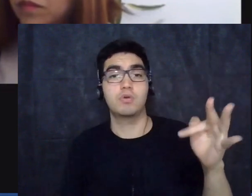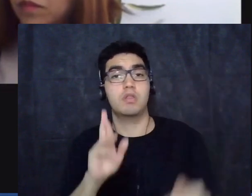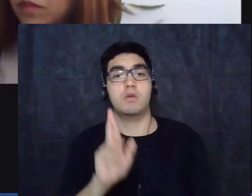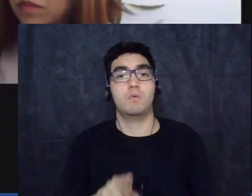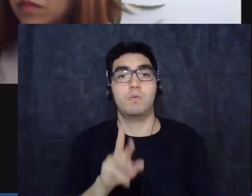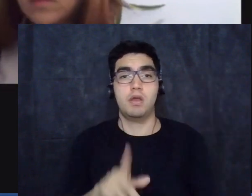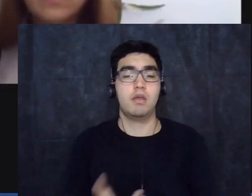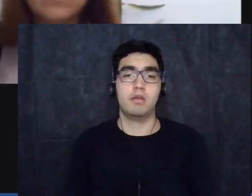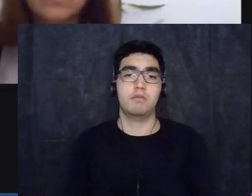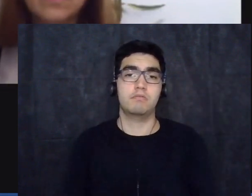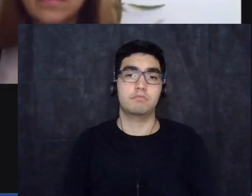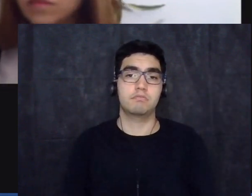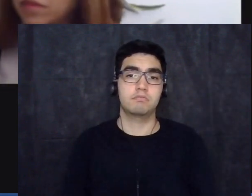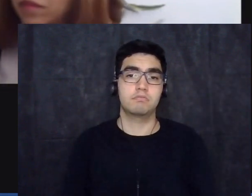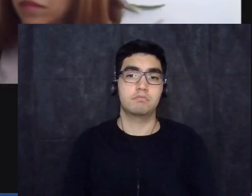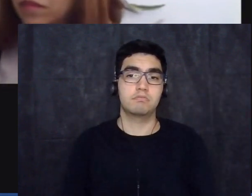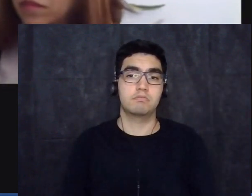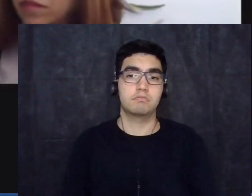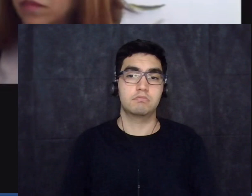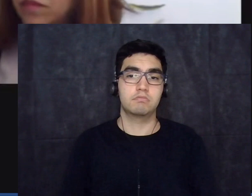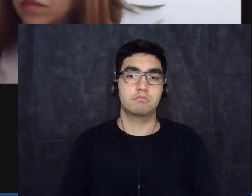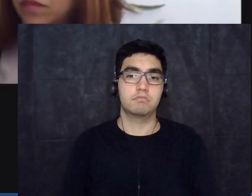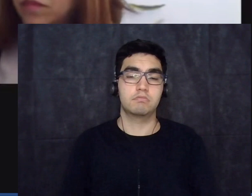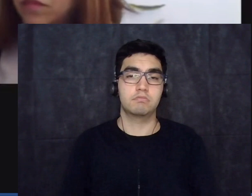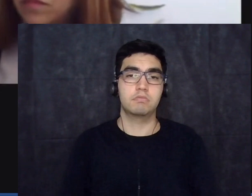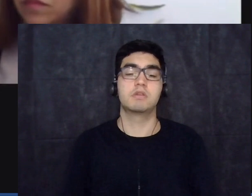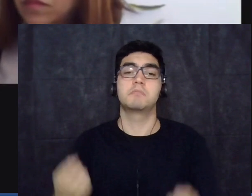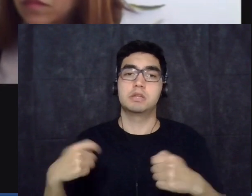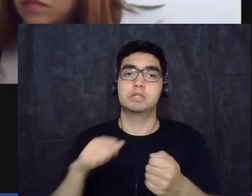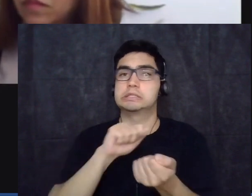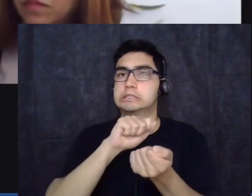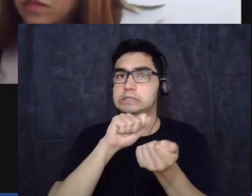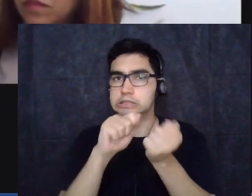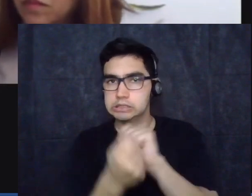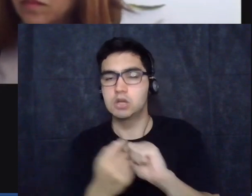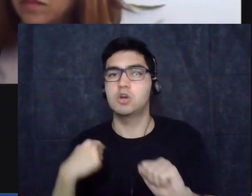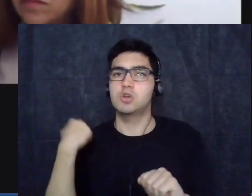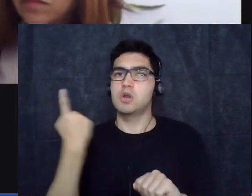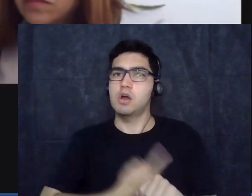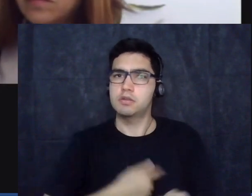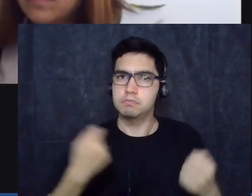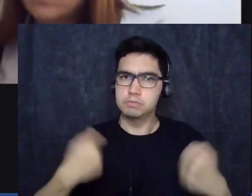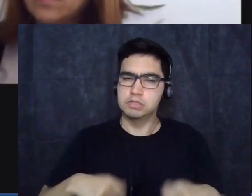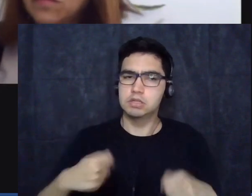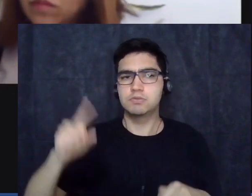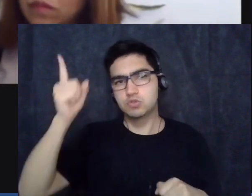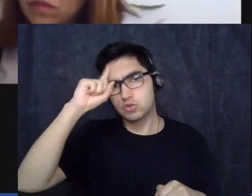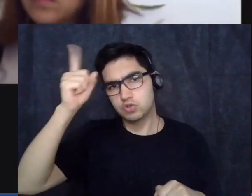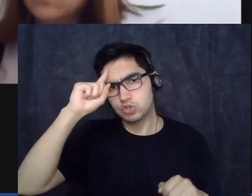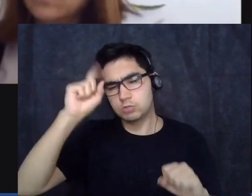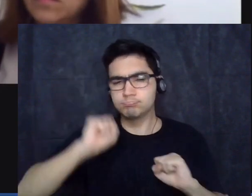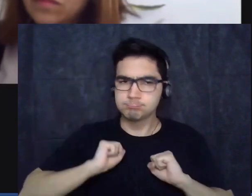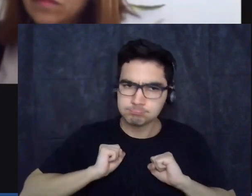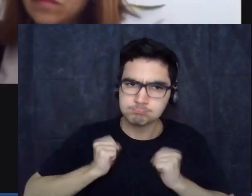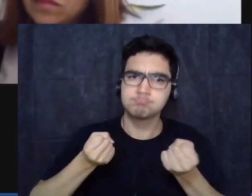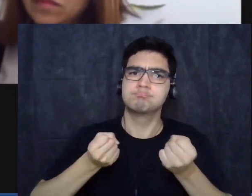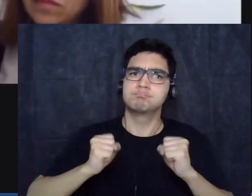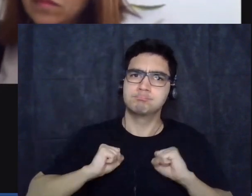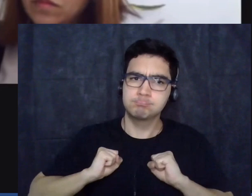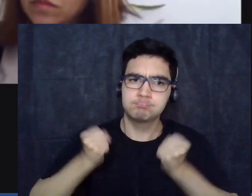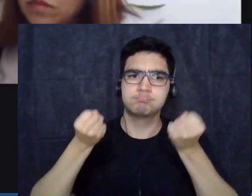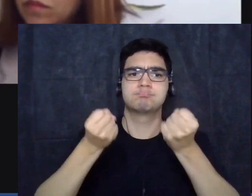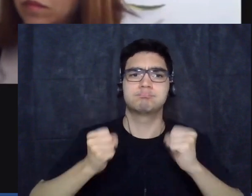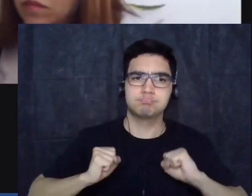e para isso é necessário um combate diário combate diário que eu digo